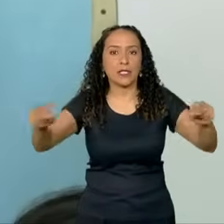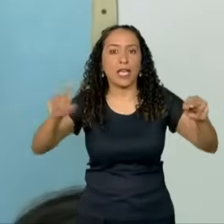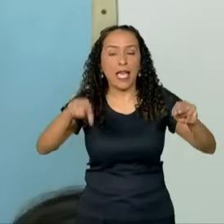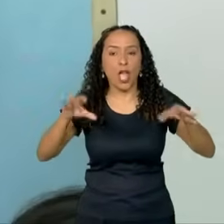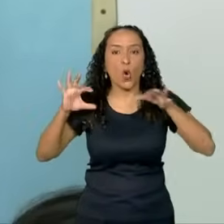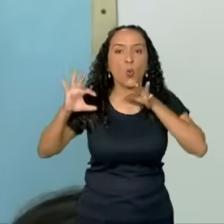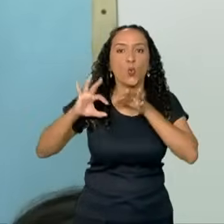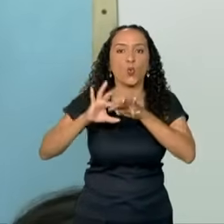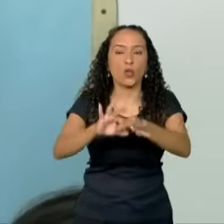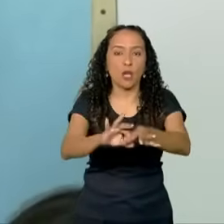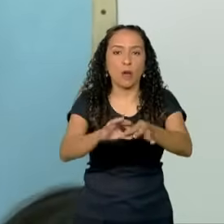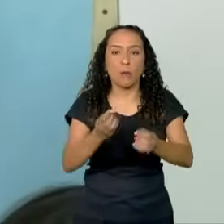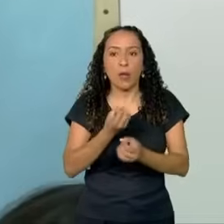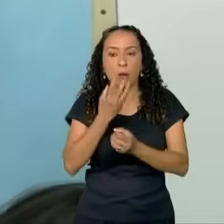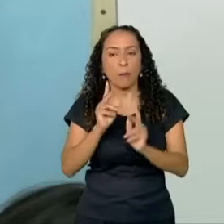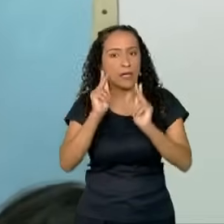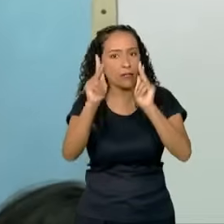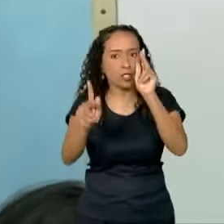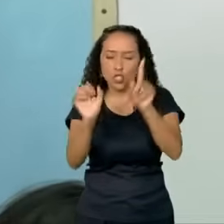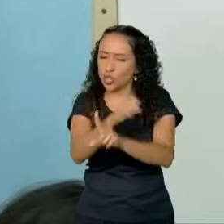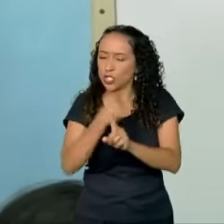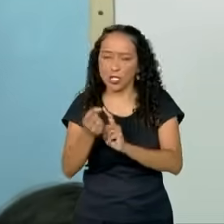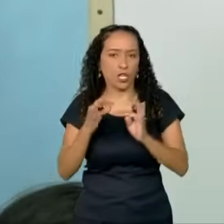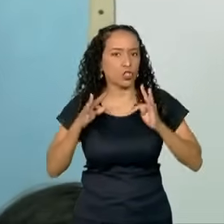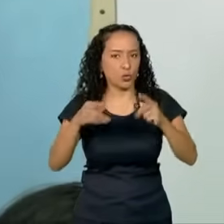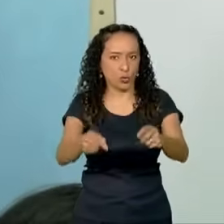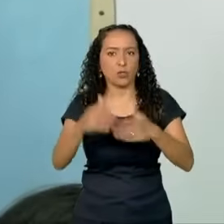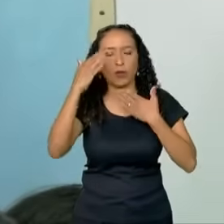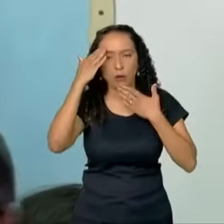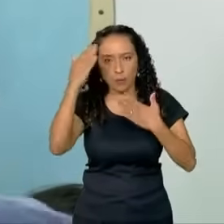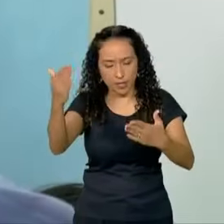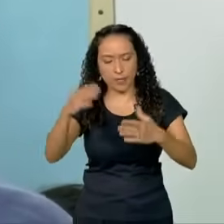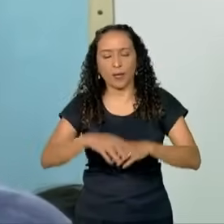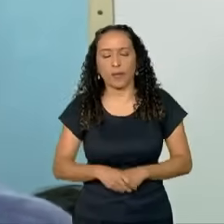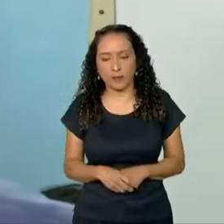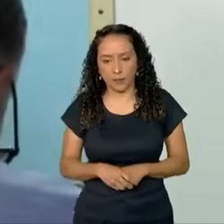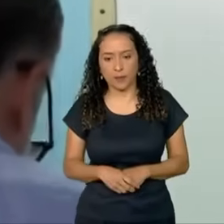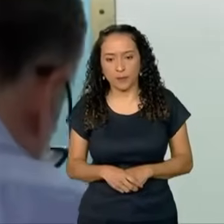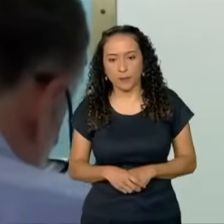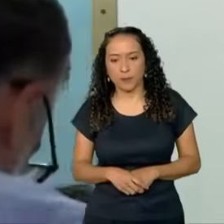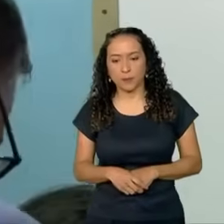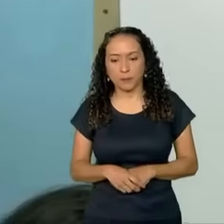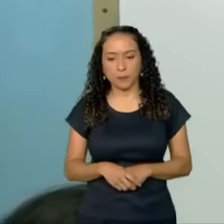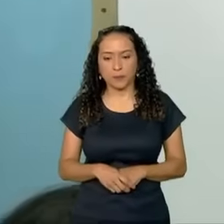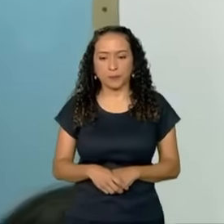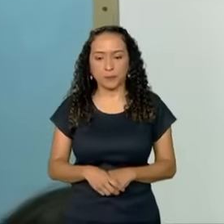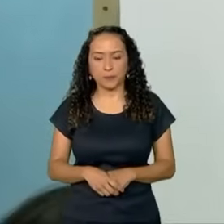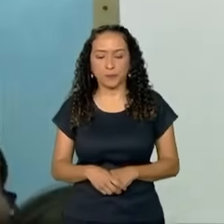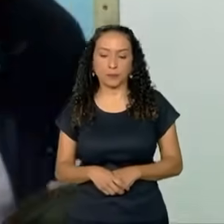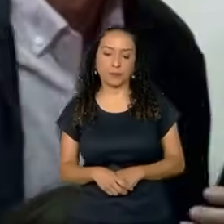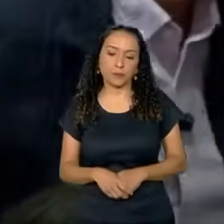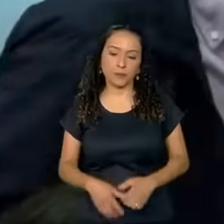de todos para o bem de toda a sociedade. Muito obrigado. Muito obrigado, ministro Valdez.